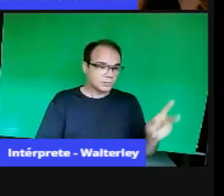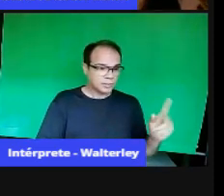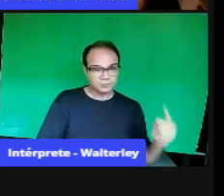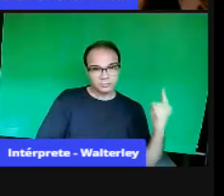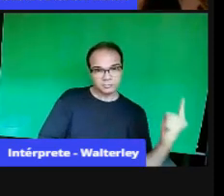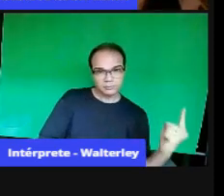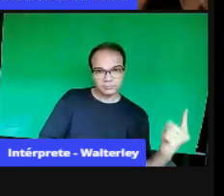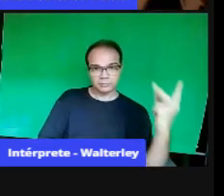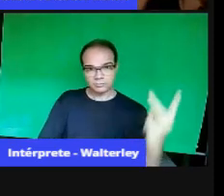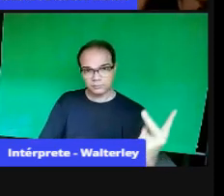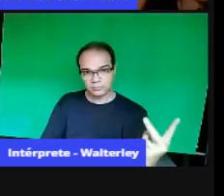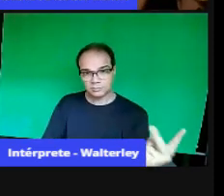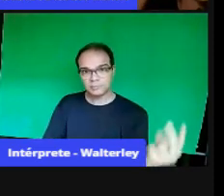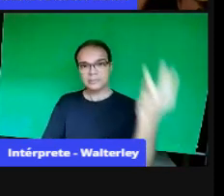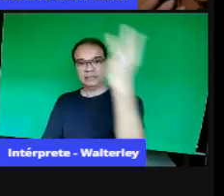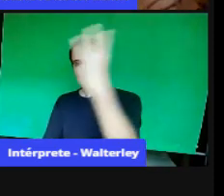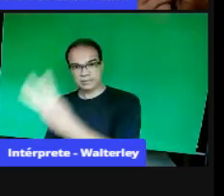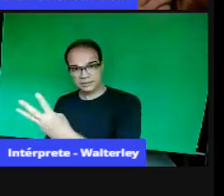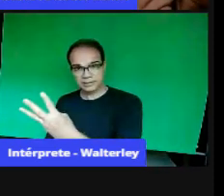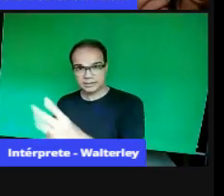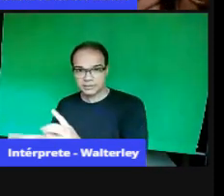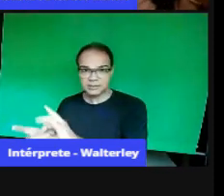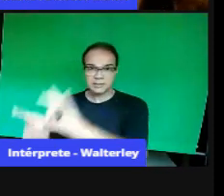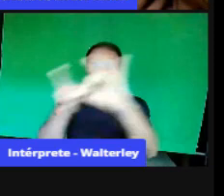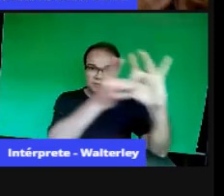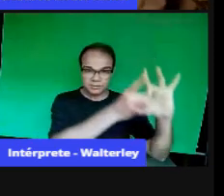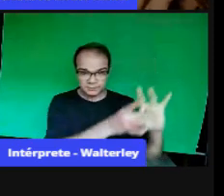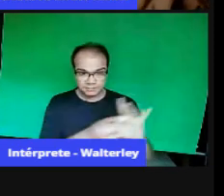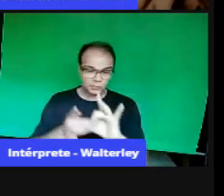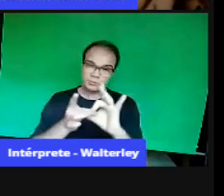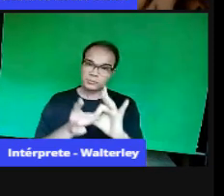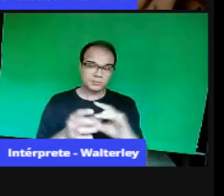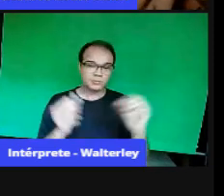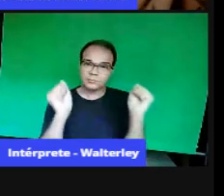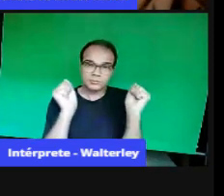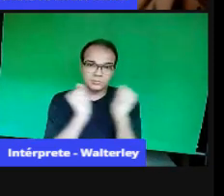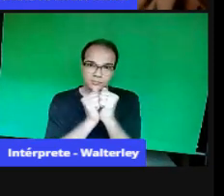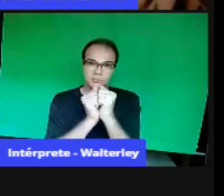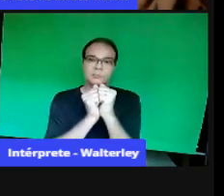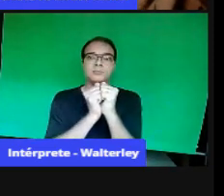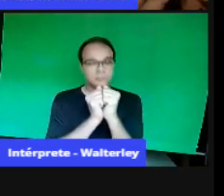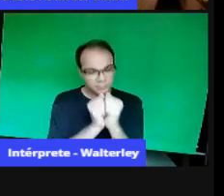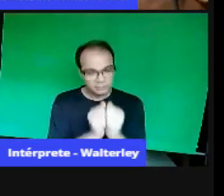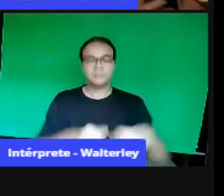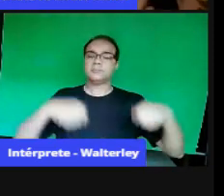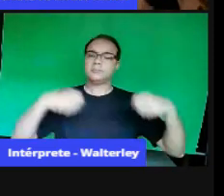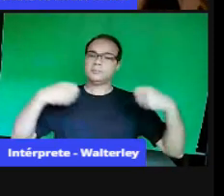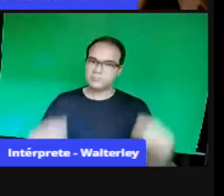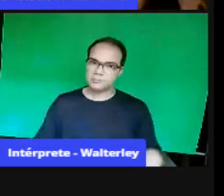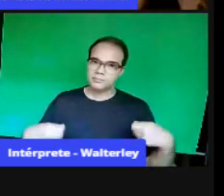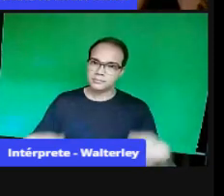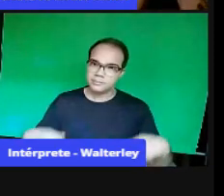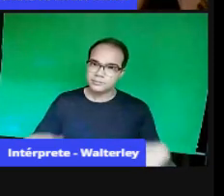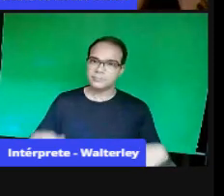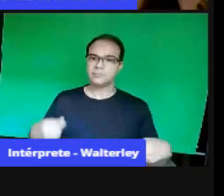dois precisam falar uma mesma língua. Isso é ensino colaborativo. Isso